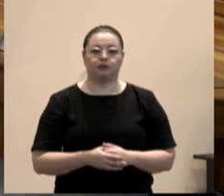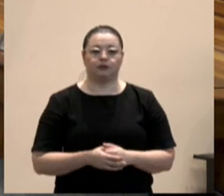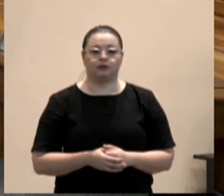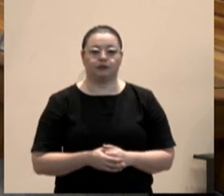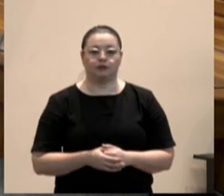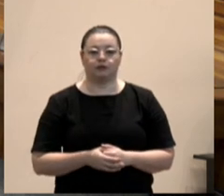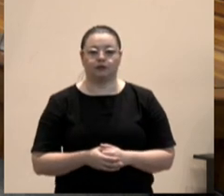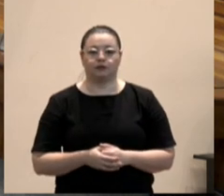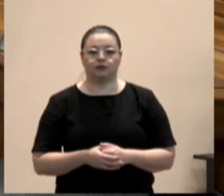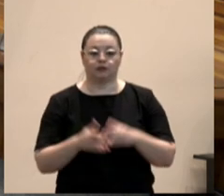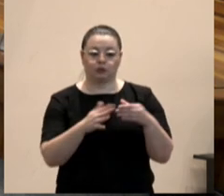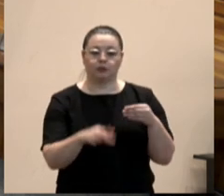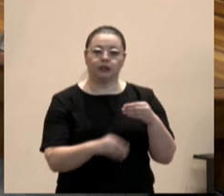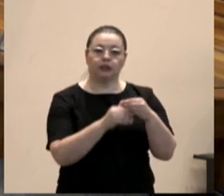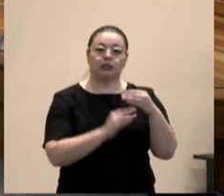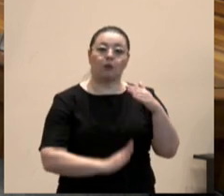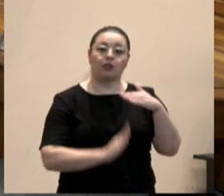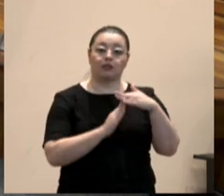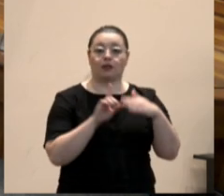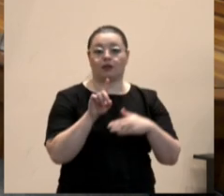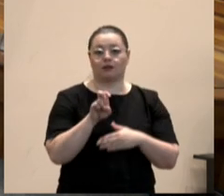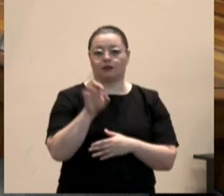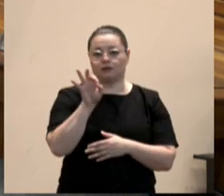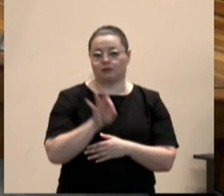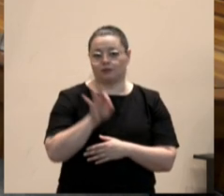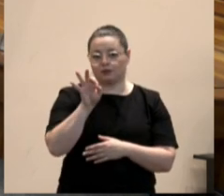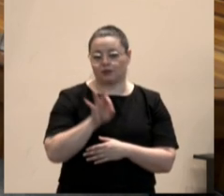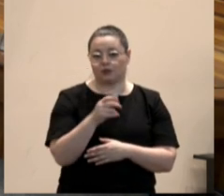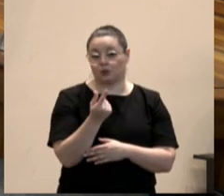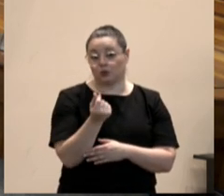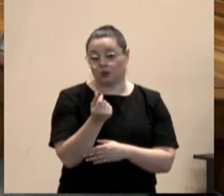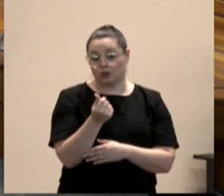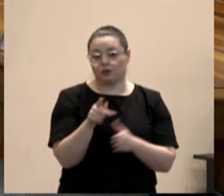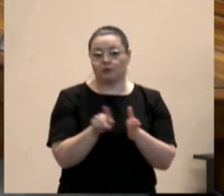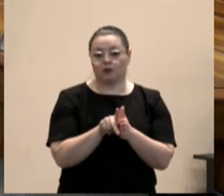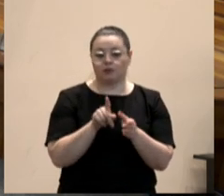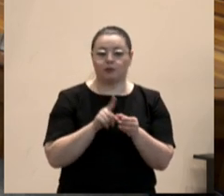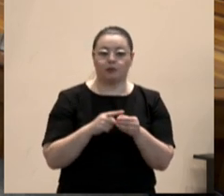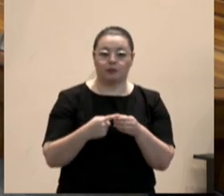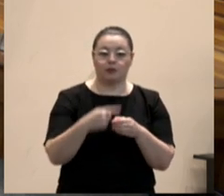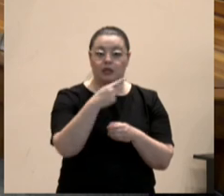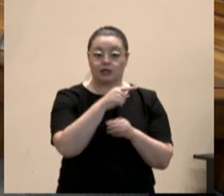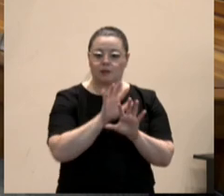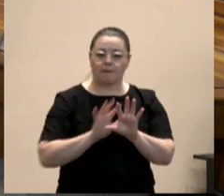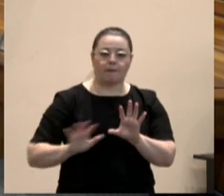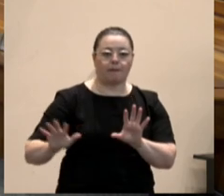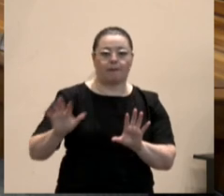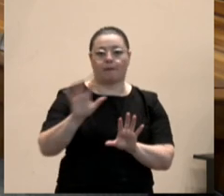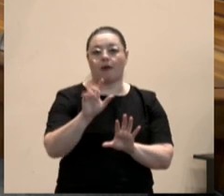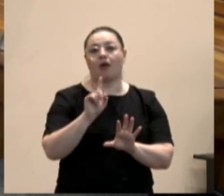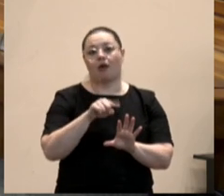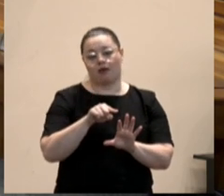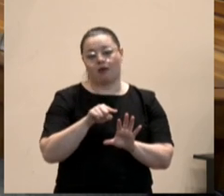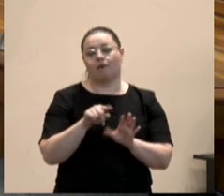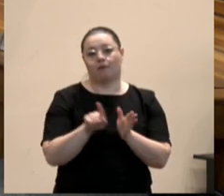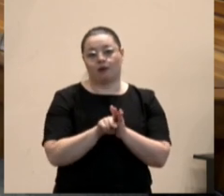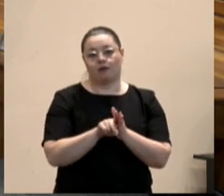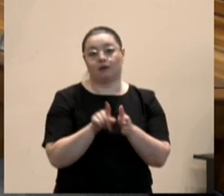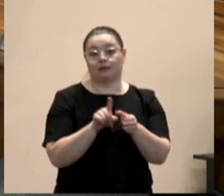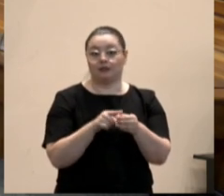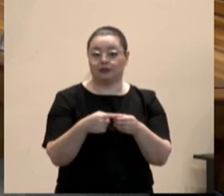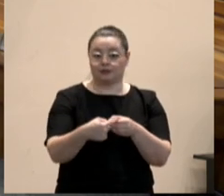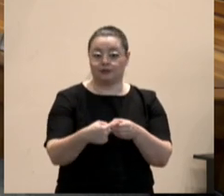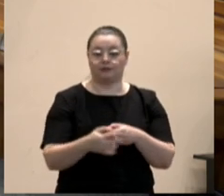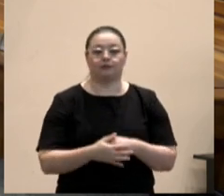Compensação de até 15% do dinheiro dos municípios. Aqui é o mapa dos municípios brasileiros. Os